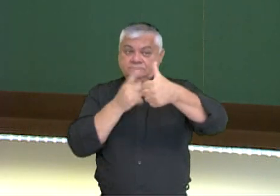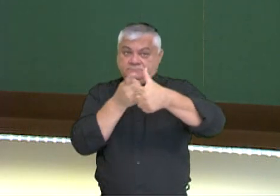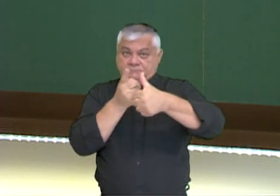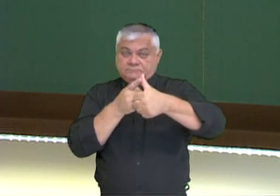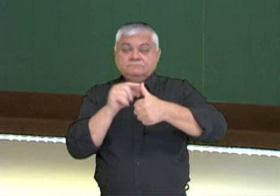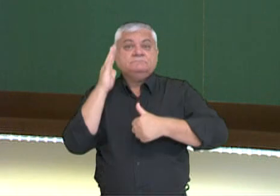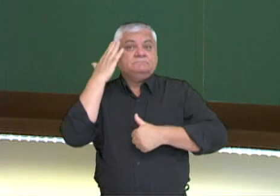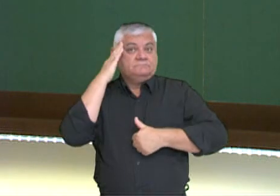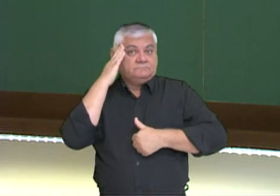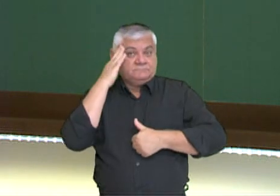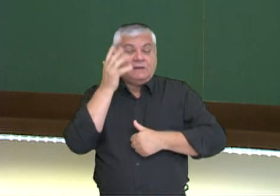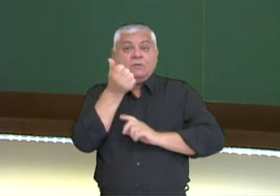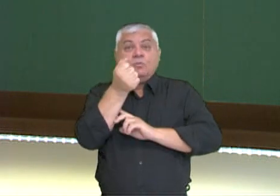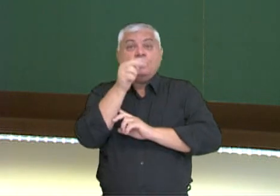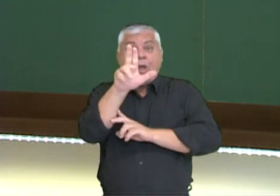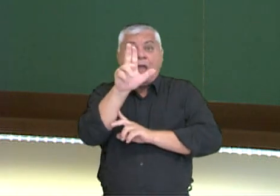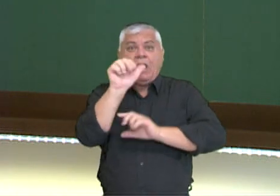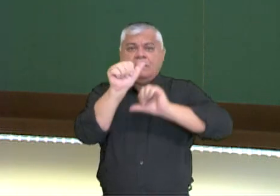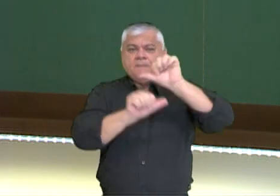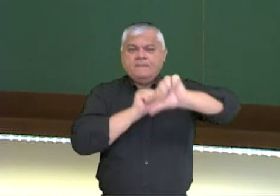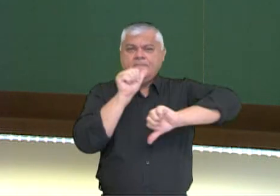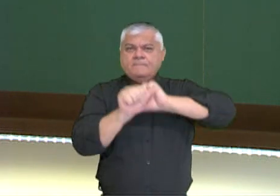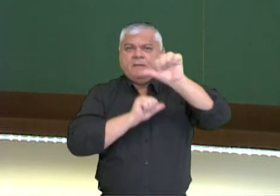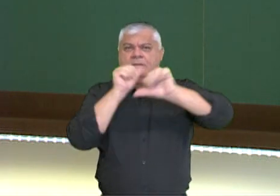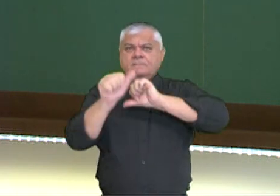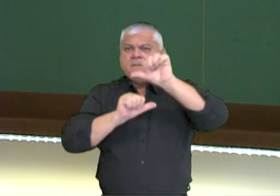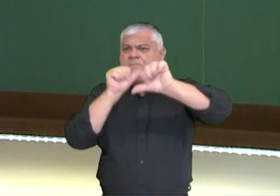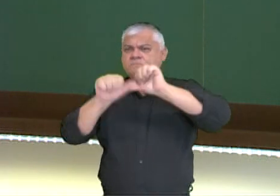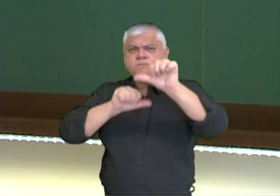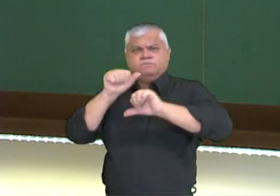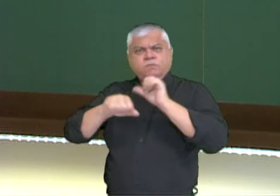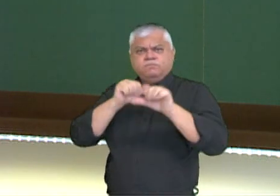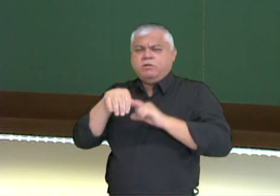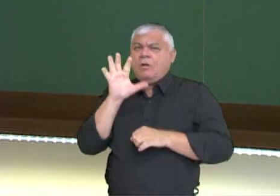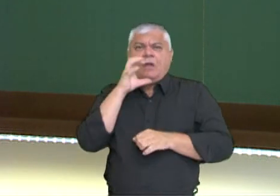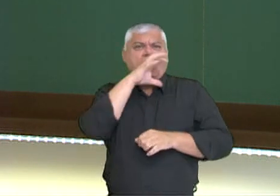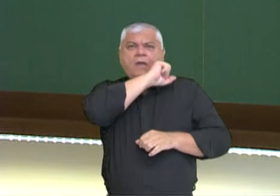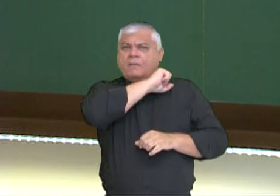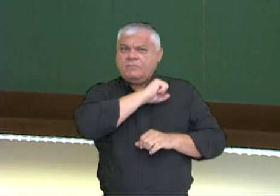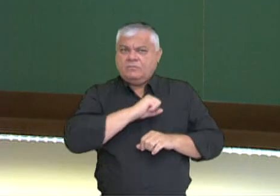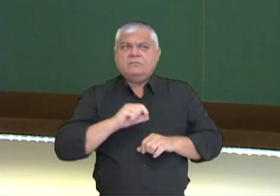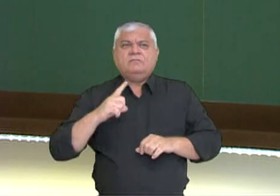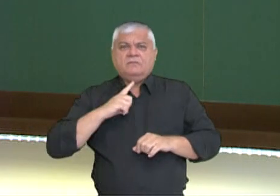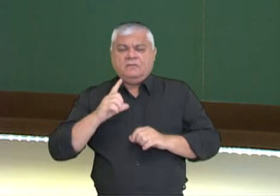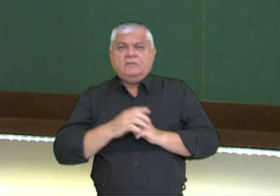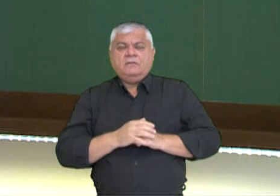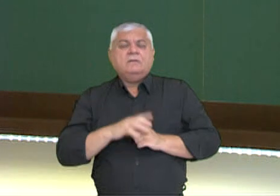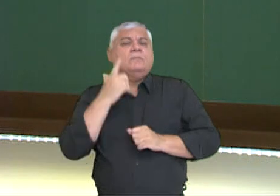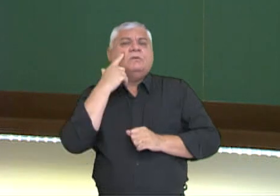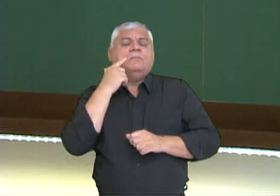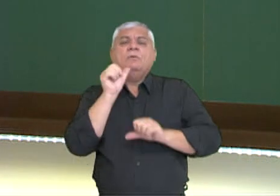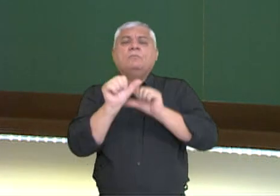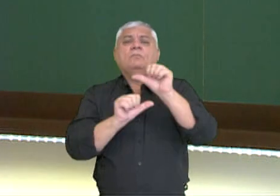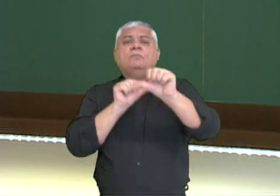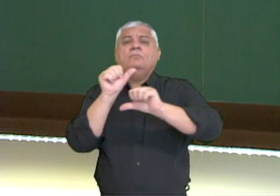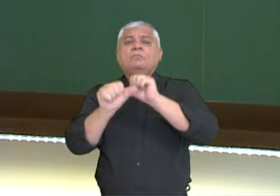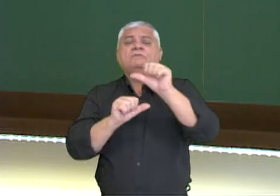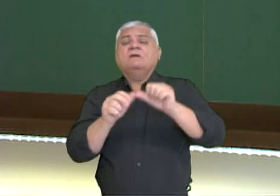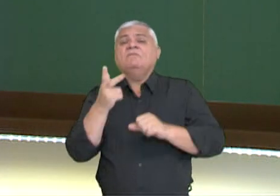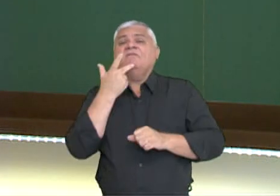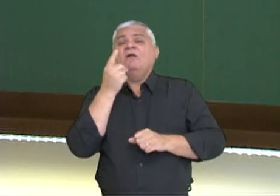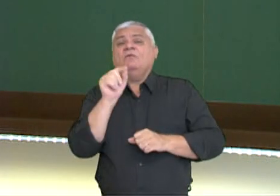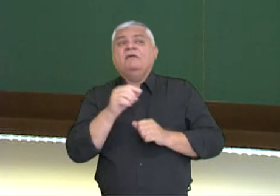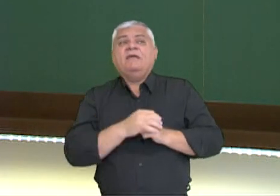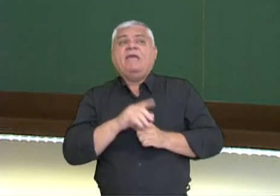atmosfera é dinâmica e tem mudanças que ocorrem nessa atmosfera, né? E aí, essas mudanças nós dizemos